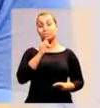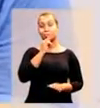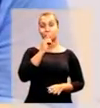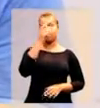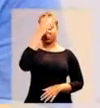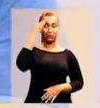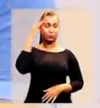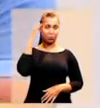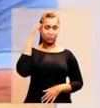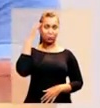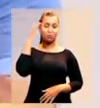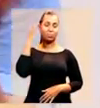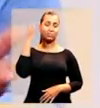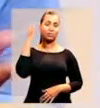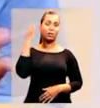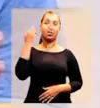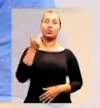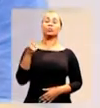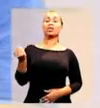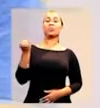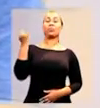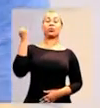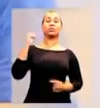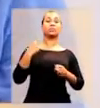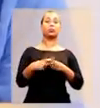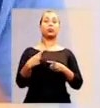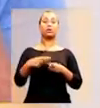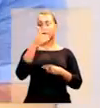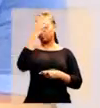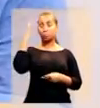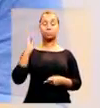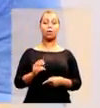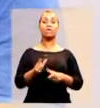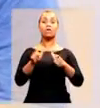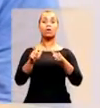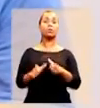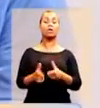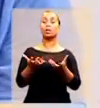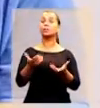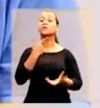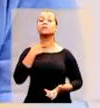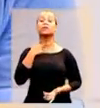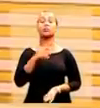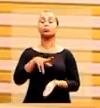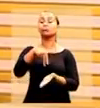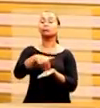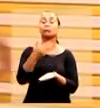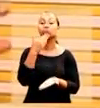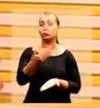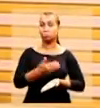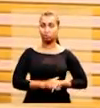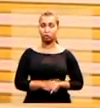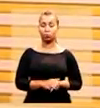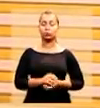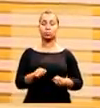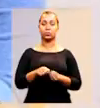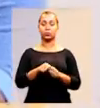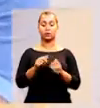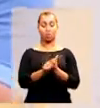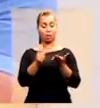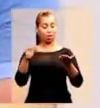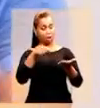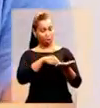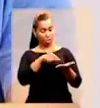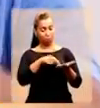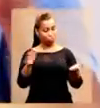classe dominante, não tem muita importância, porque os caras vão no balcão que eles quiserem. E eles sempre entendendo? Se você abre né? edital, lei